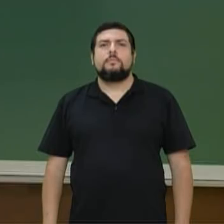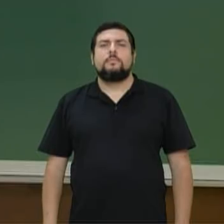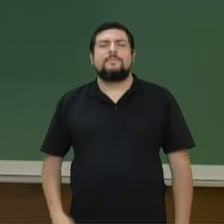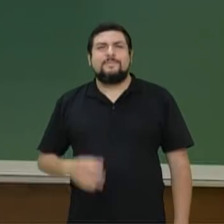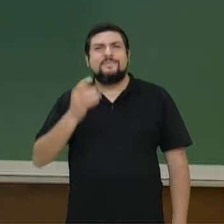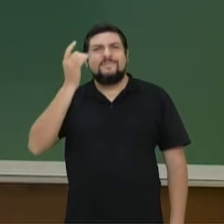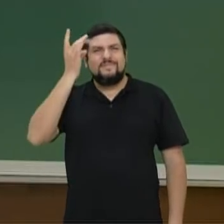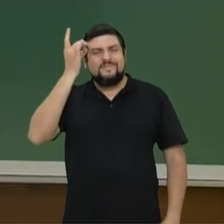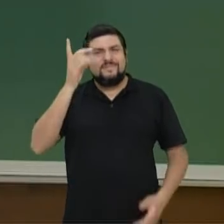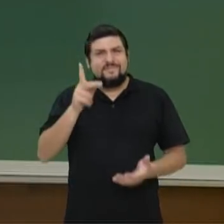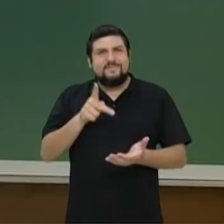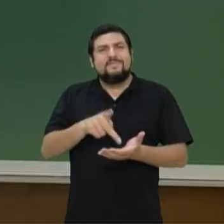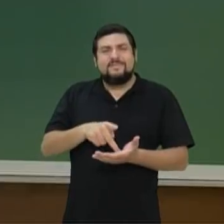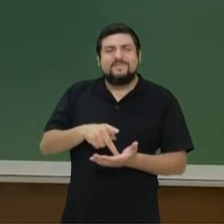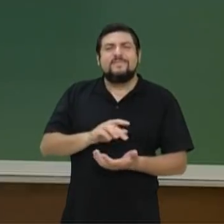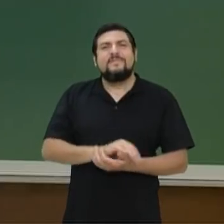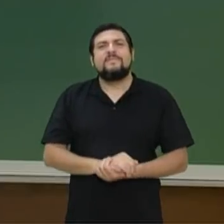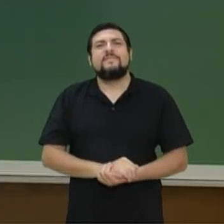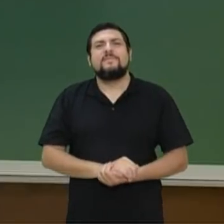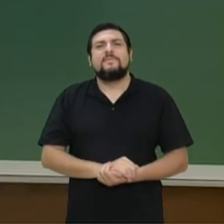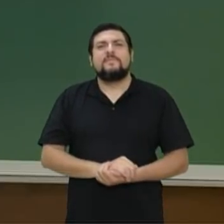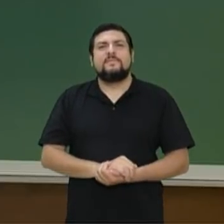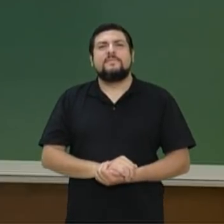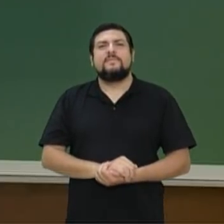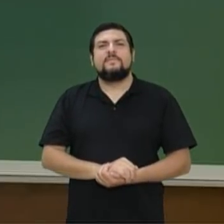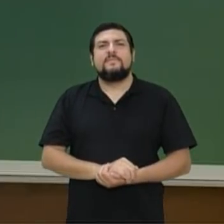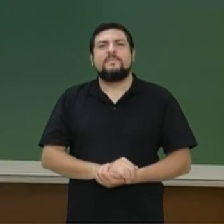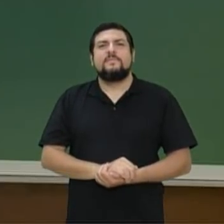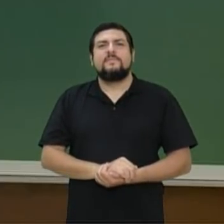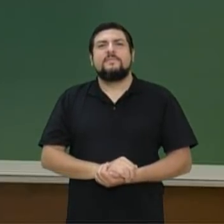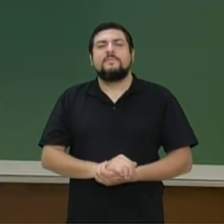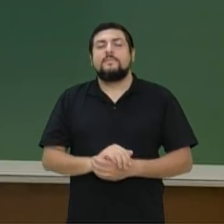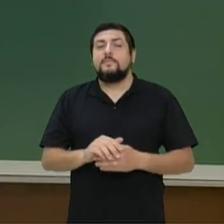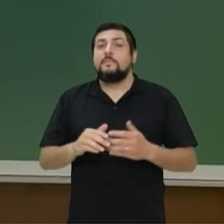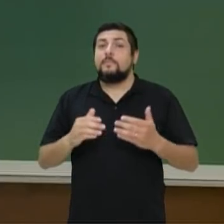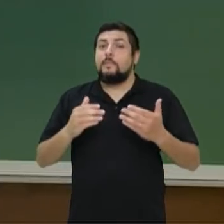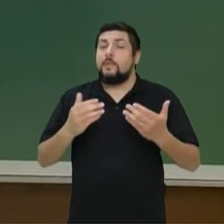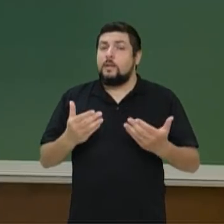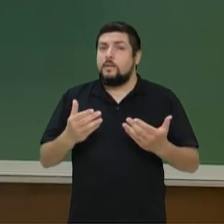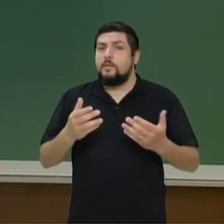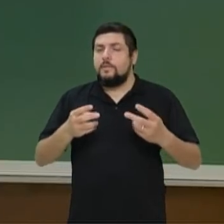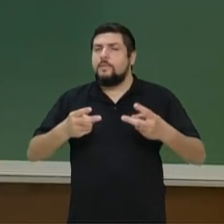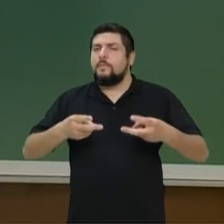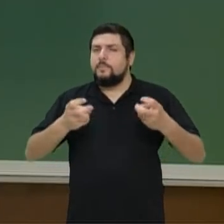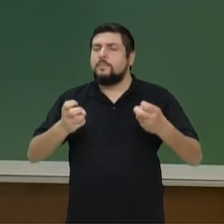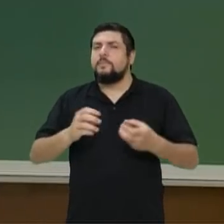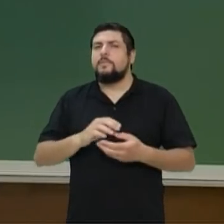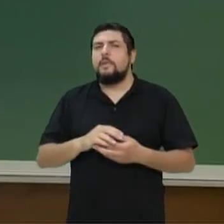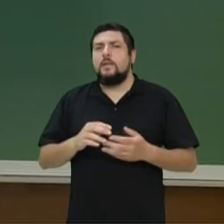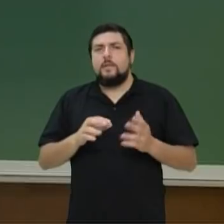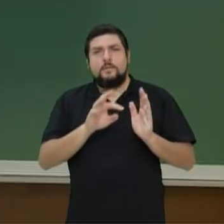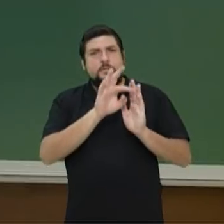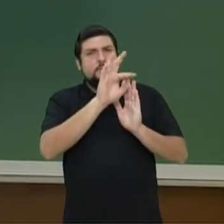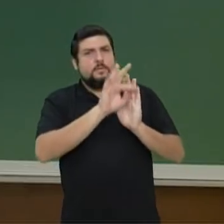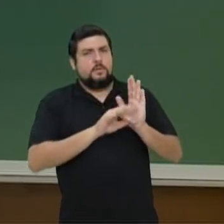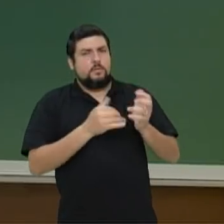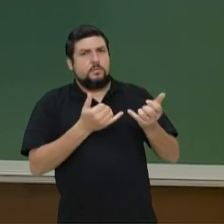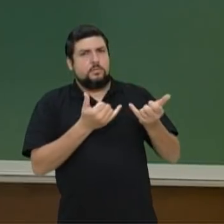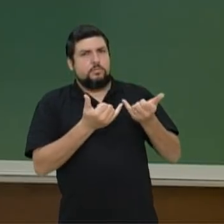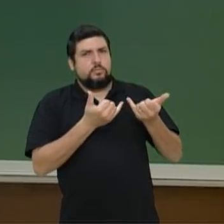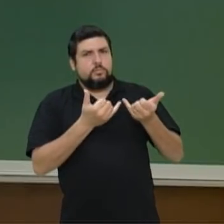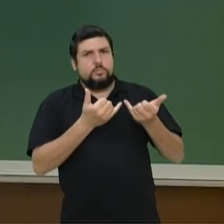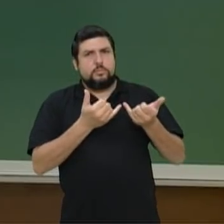Foi fácil encontrar, não é mesmo, pessoal? Né? Então, veja aqui, está bem em destaque